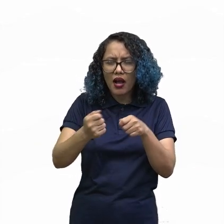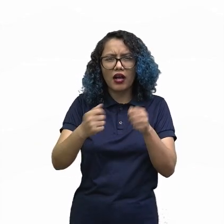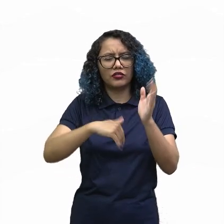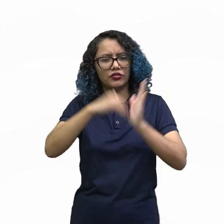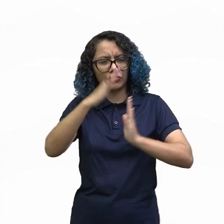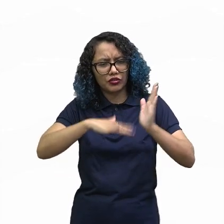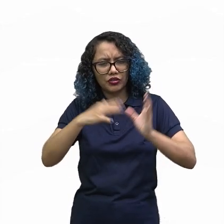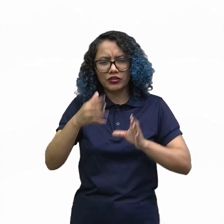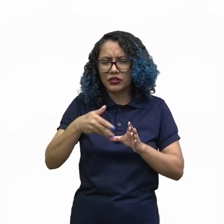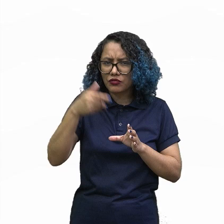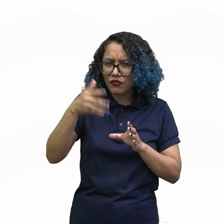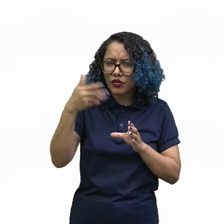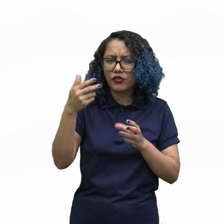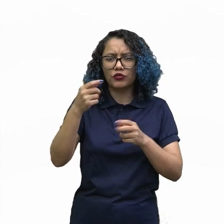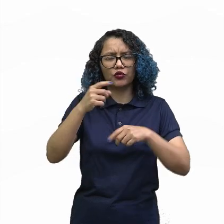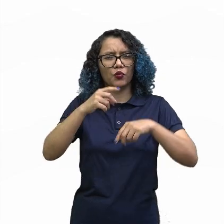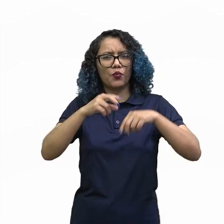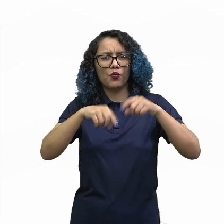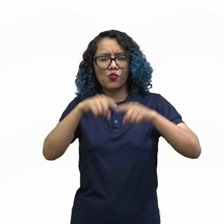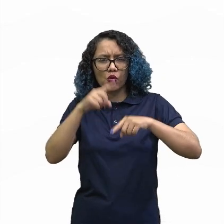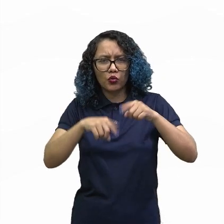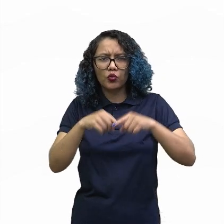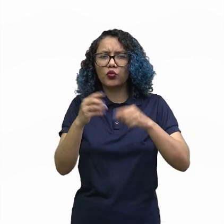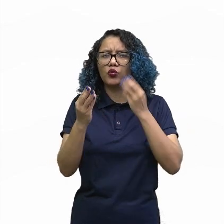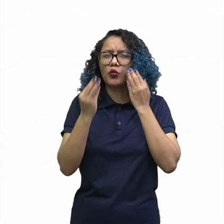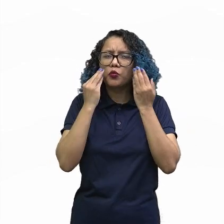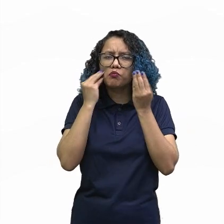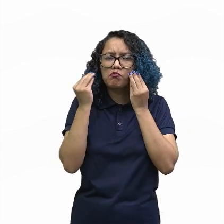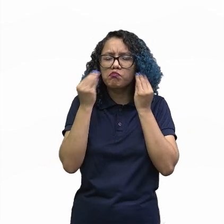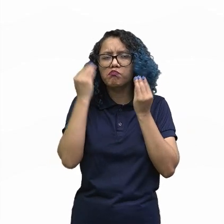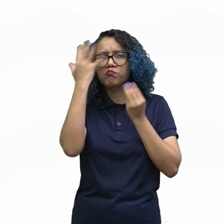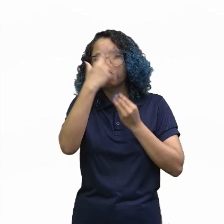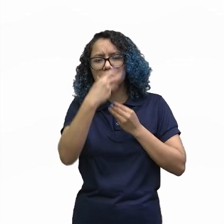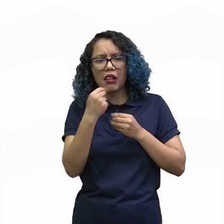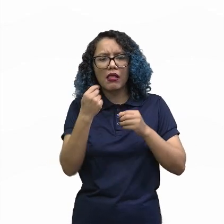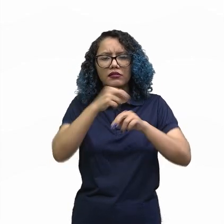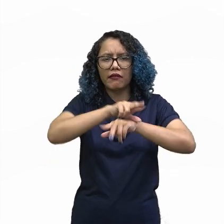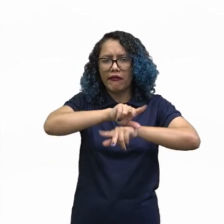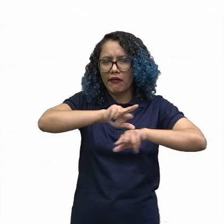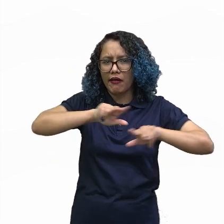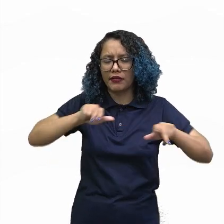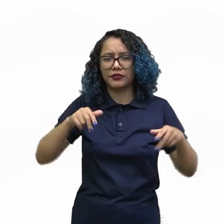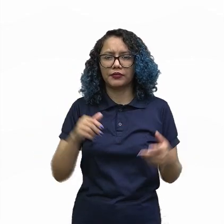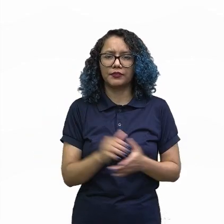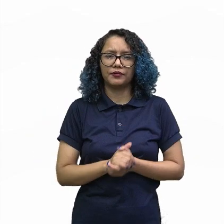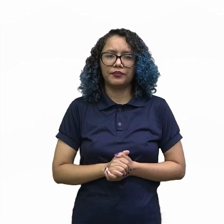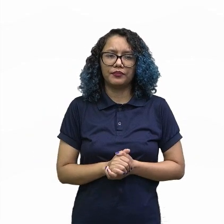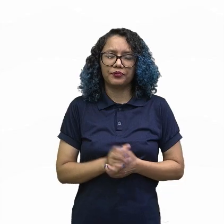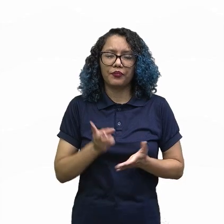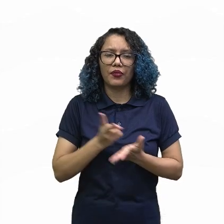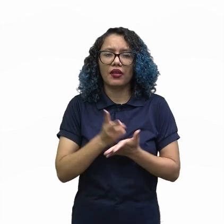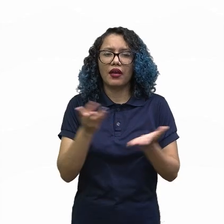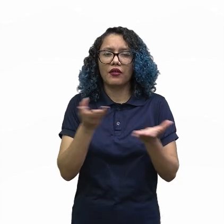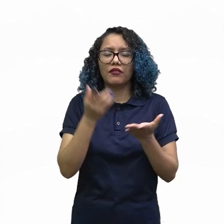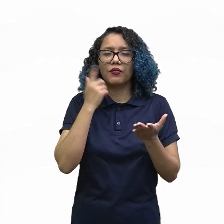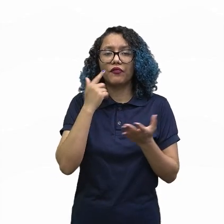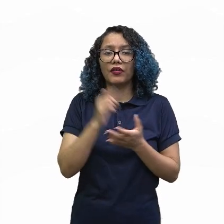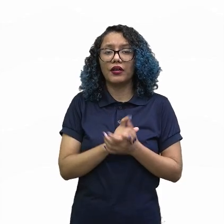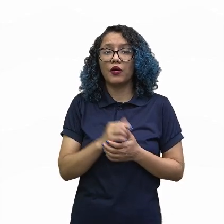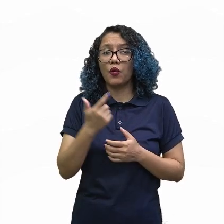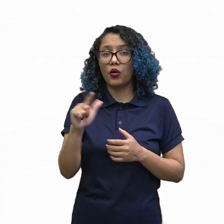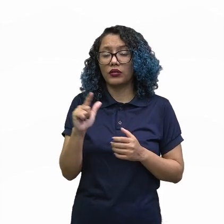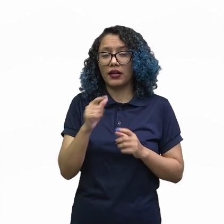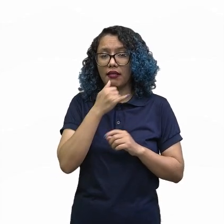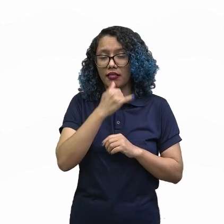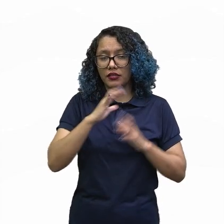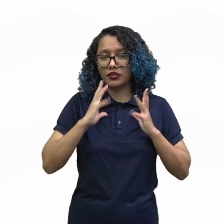tintas, solventes, produtos cosméticos, entre outros. Agora vamos começar a falar das que são renováveis, como,